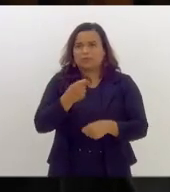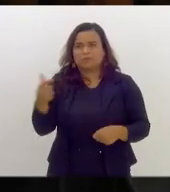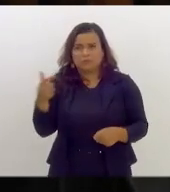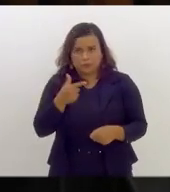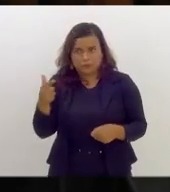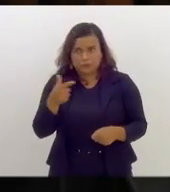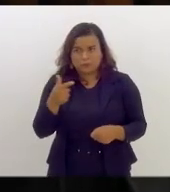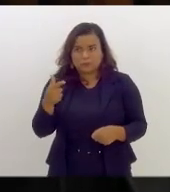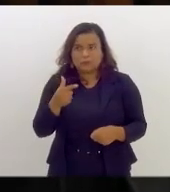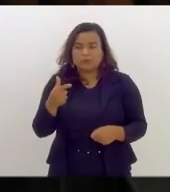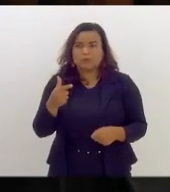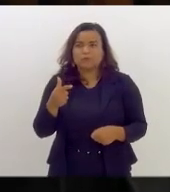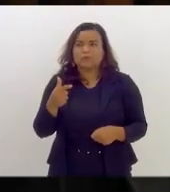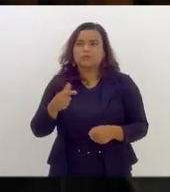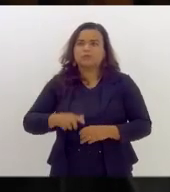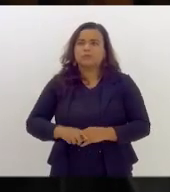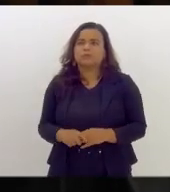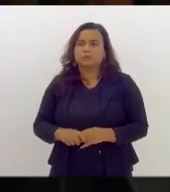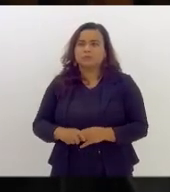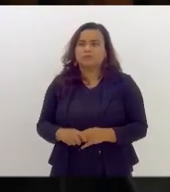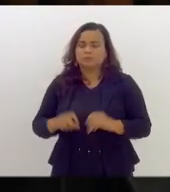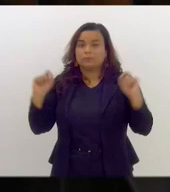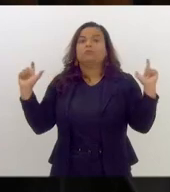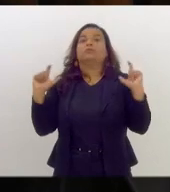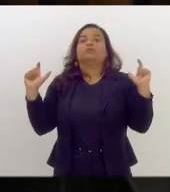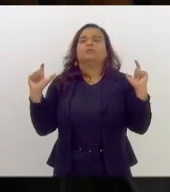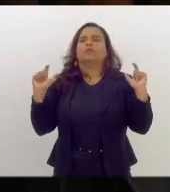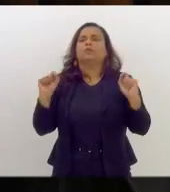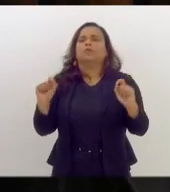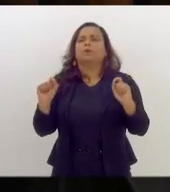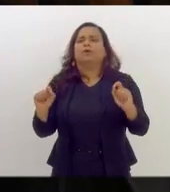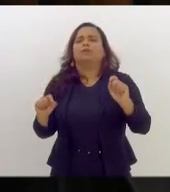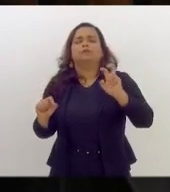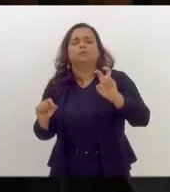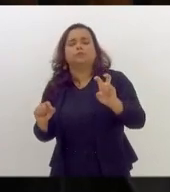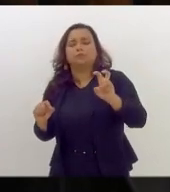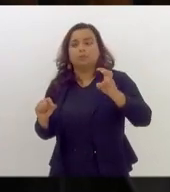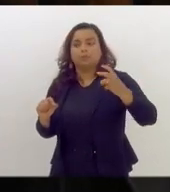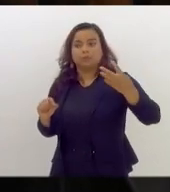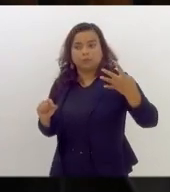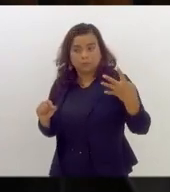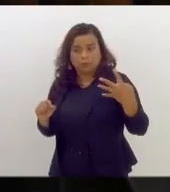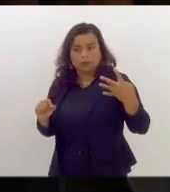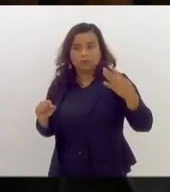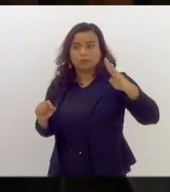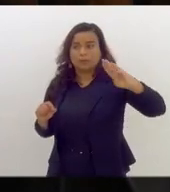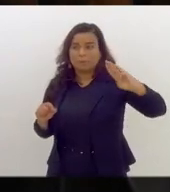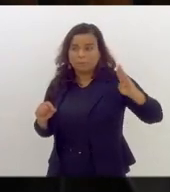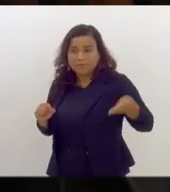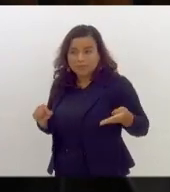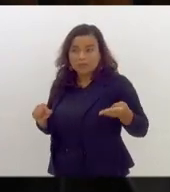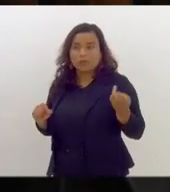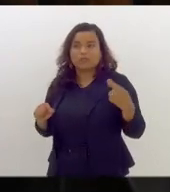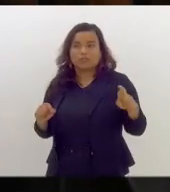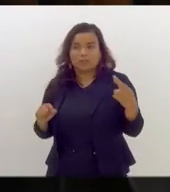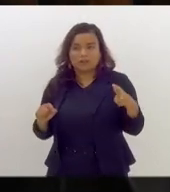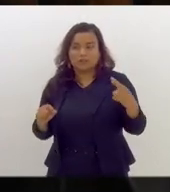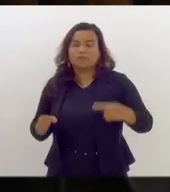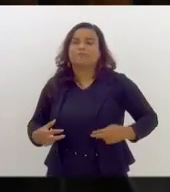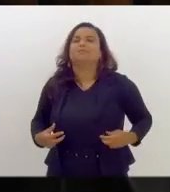não caiu da cadeira não deputada de 54 bilhões de